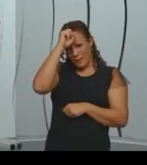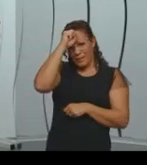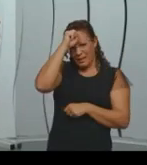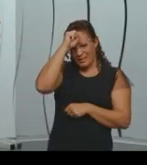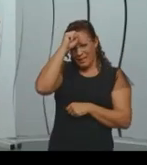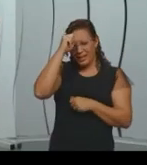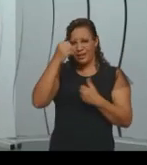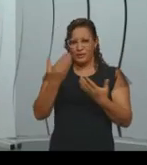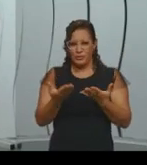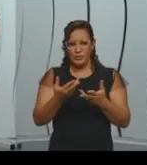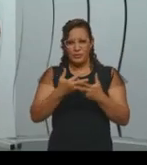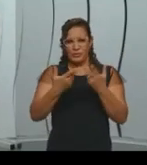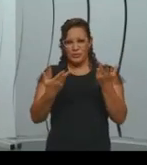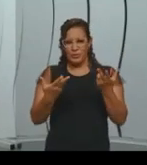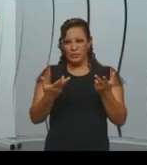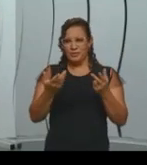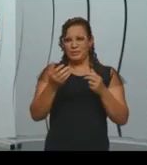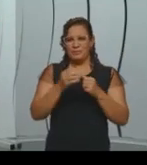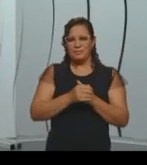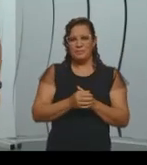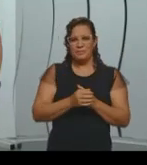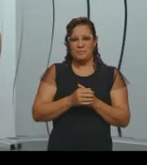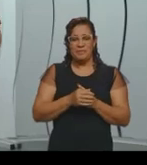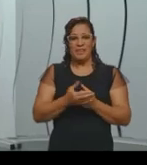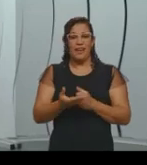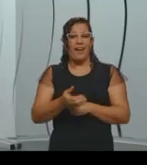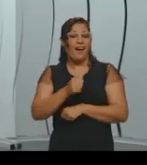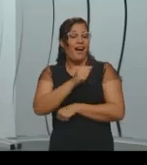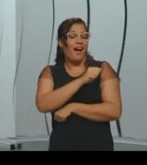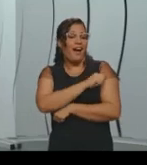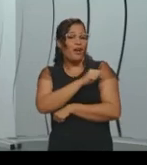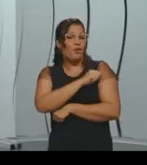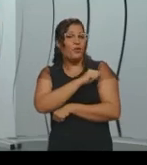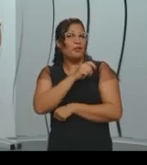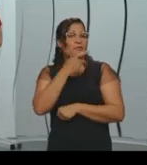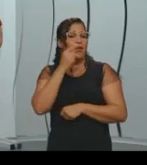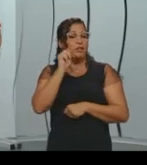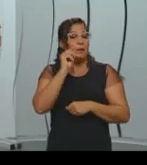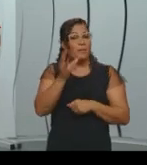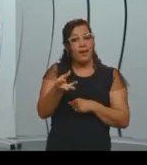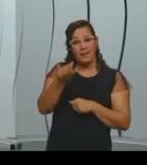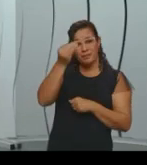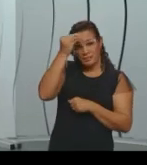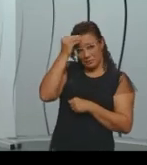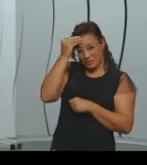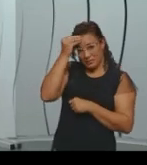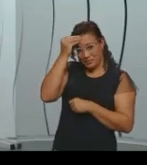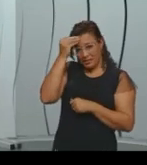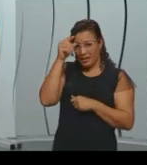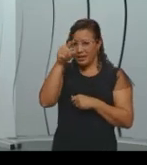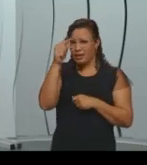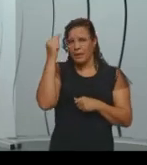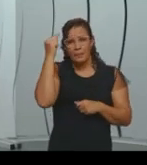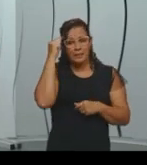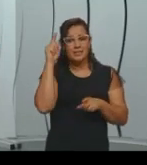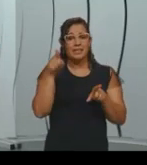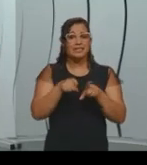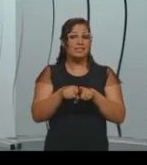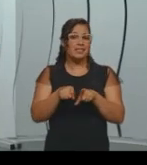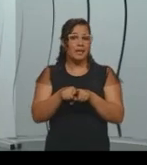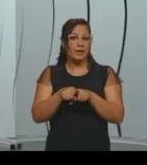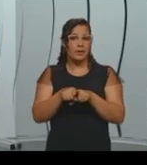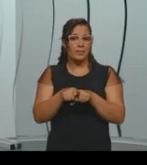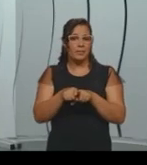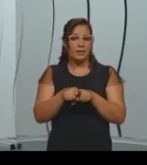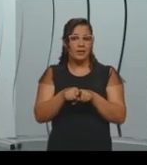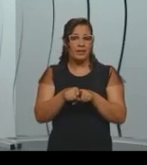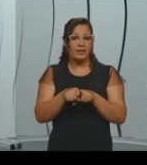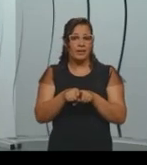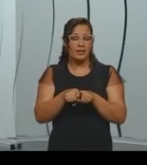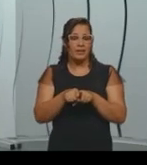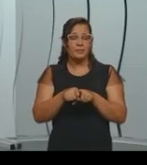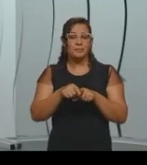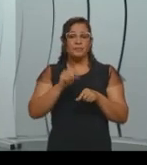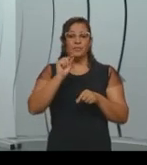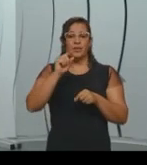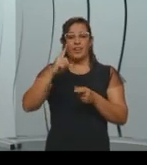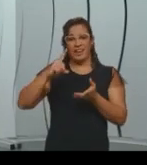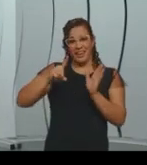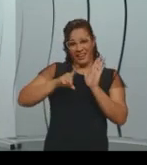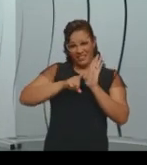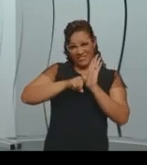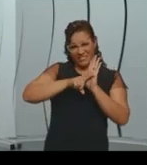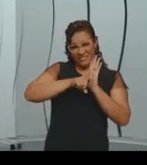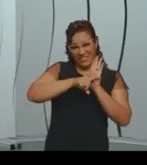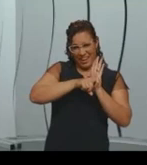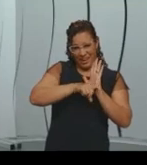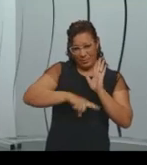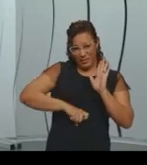novas, né, em sala de aula. Uma aluna me falou uma outra forma de memorizar essa aqui. Você pode pensar nela também. Vermes voadores atacam